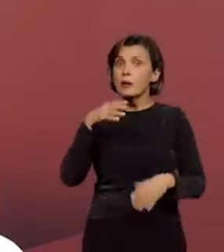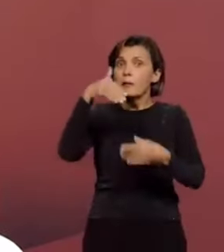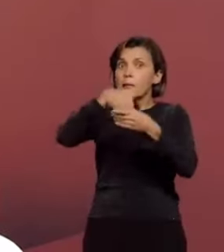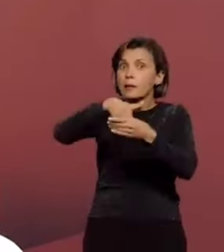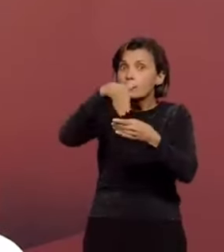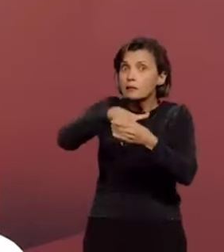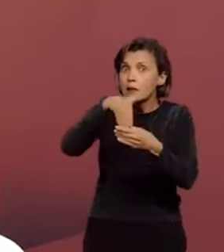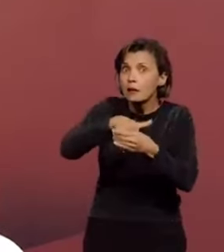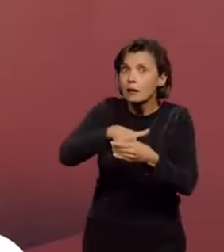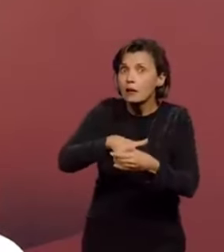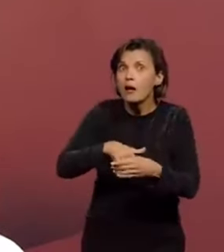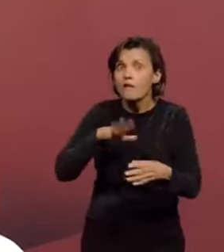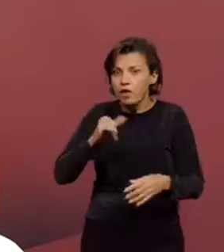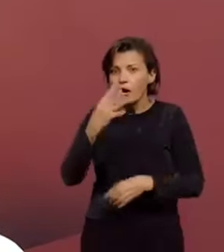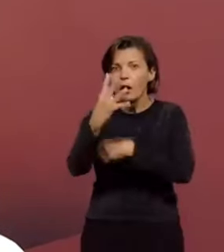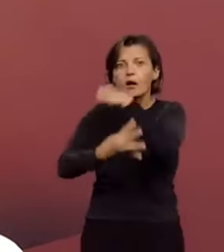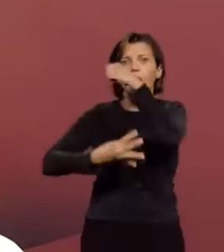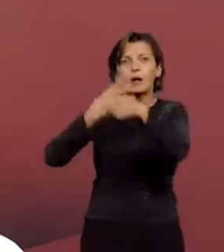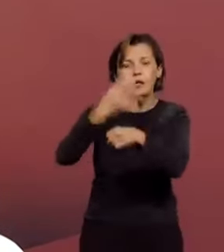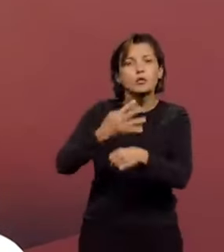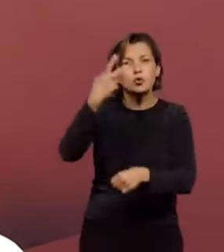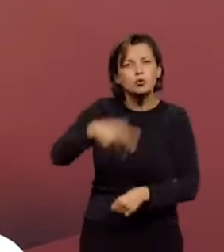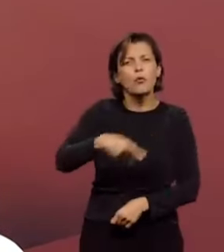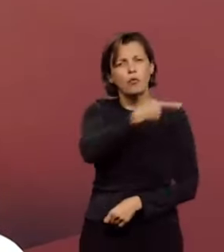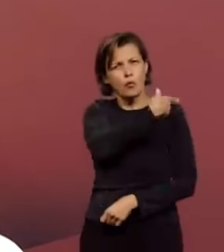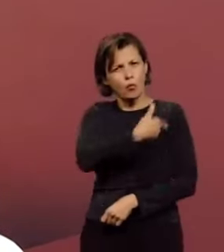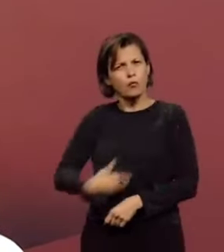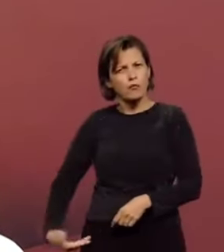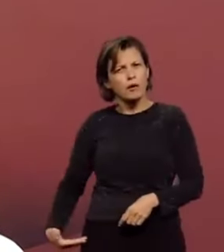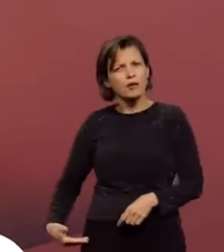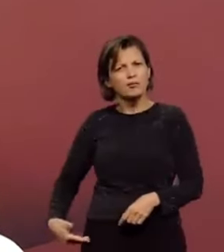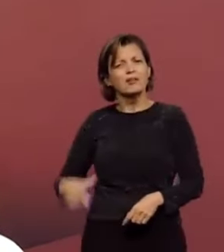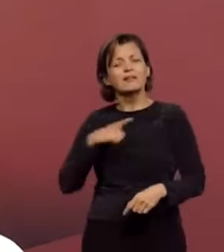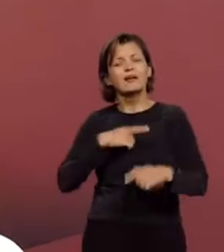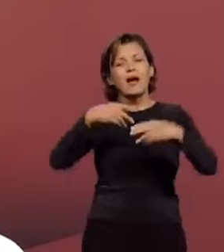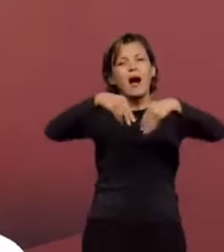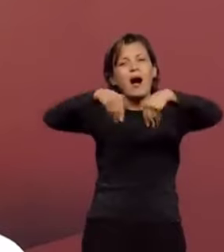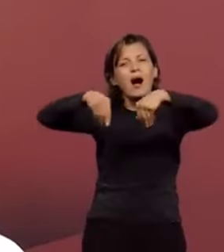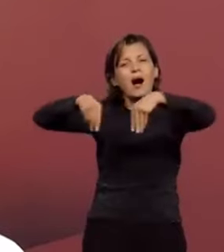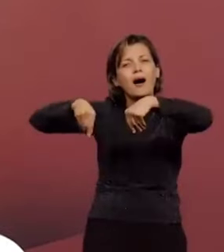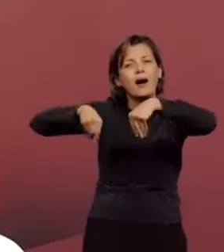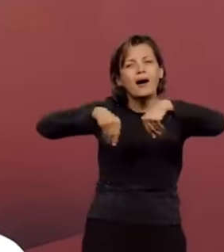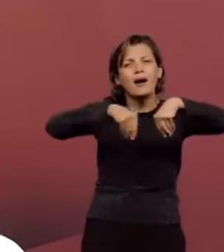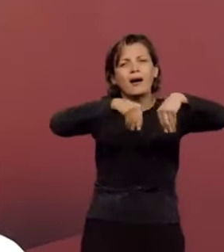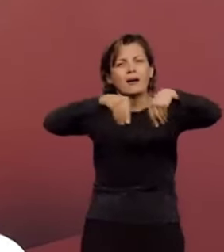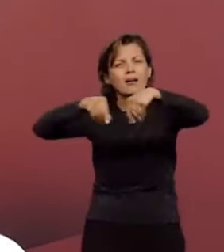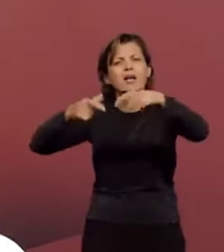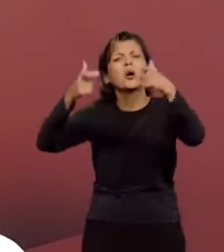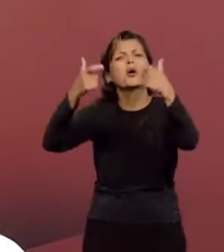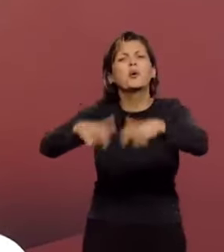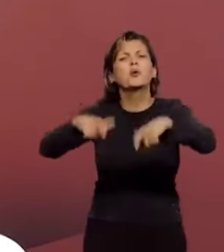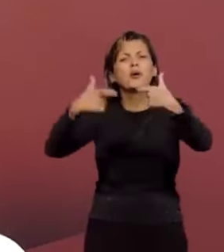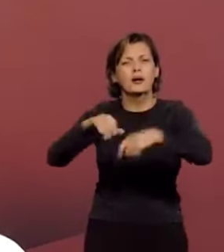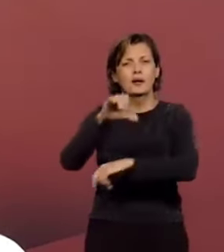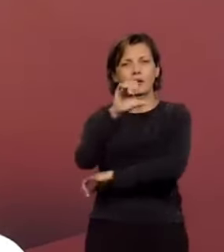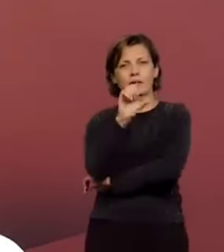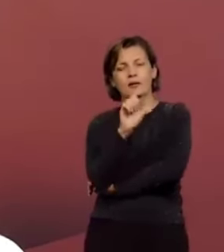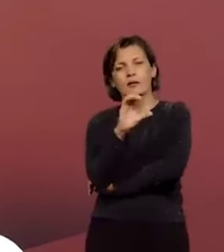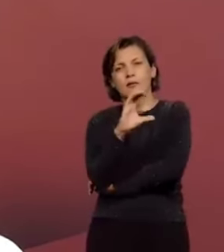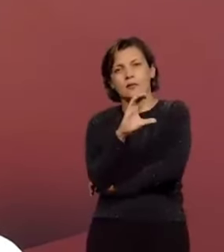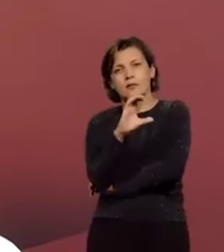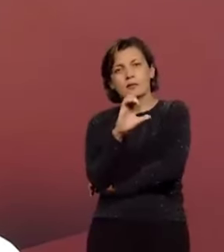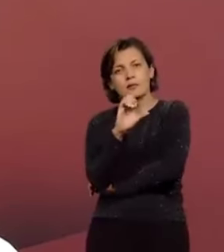vai faltar e em oito anos você tem uma noção do que que esse governo esses caras assumiram correio os Correios